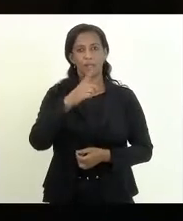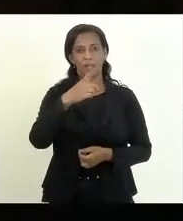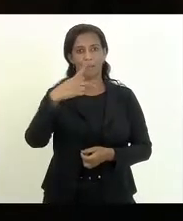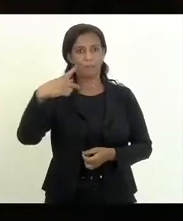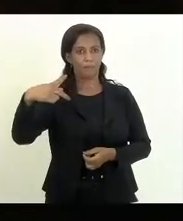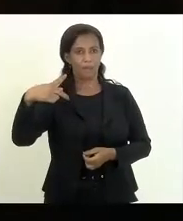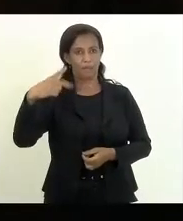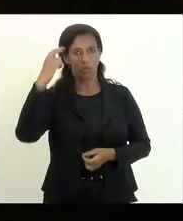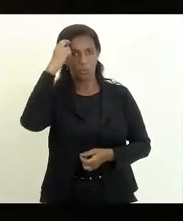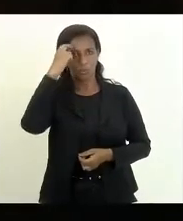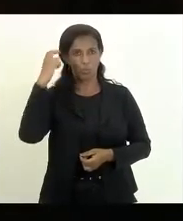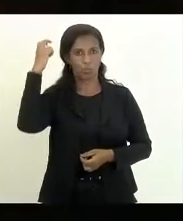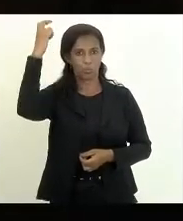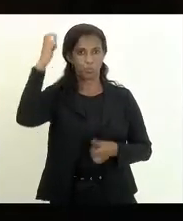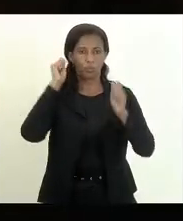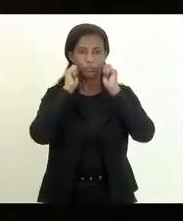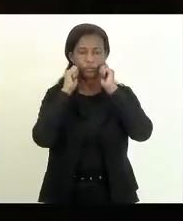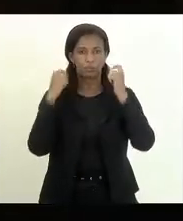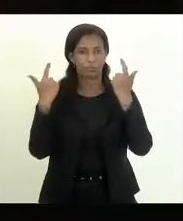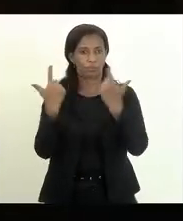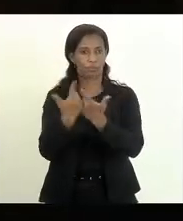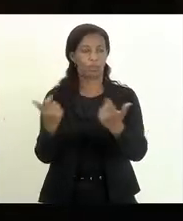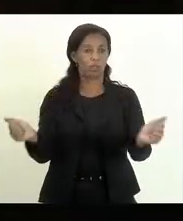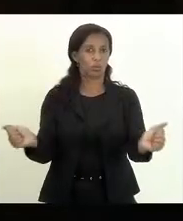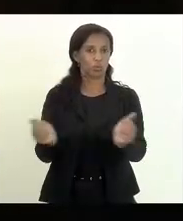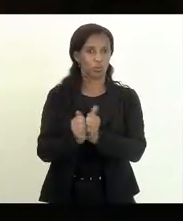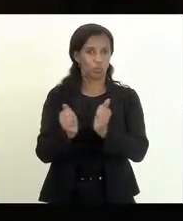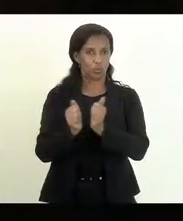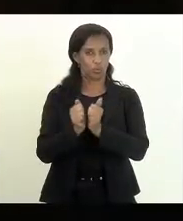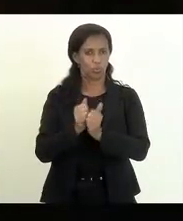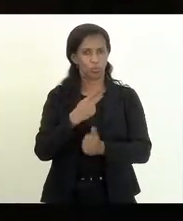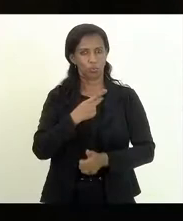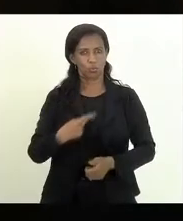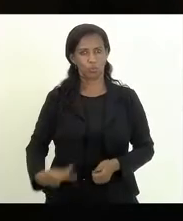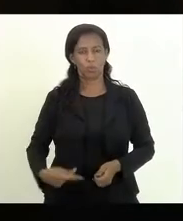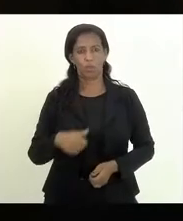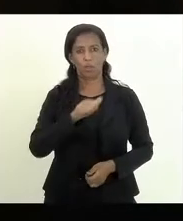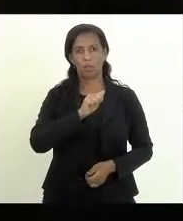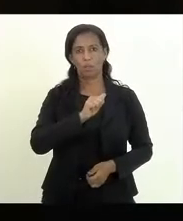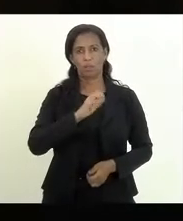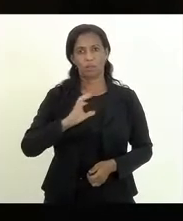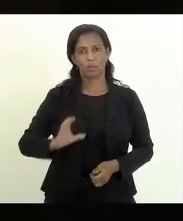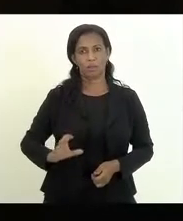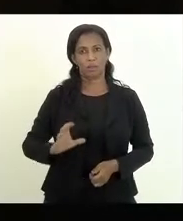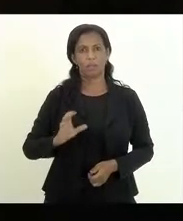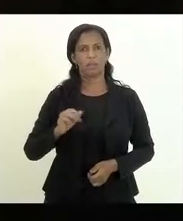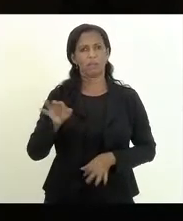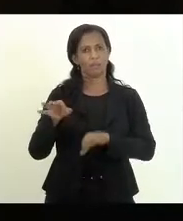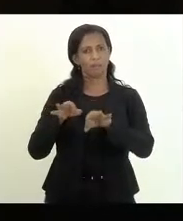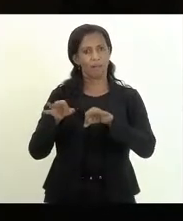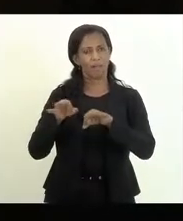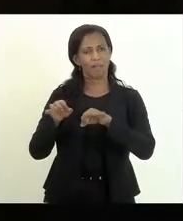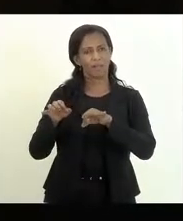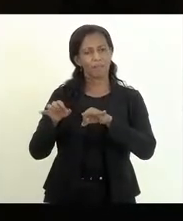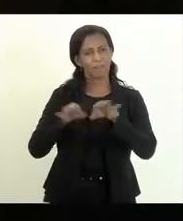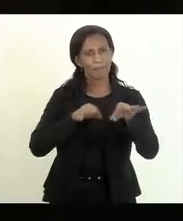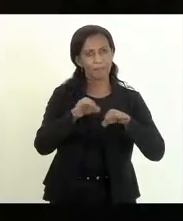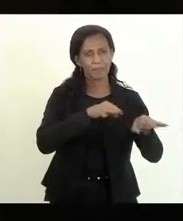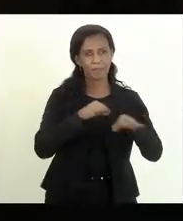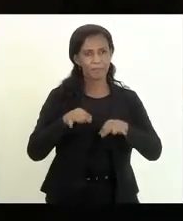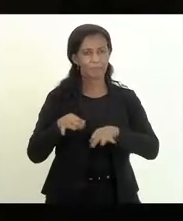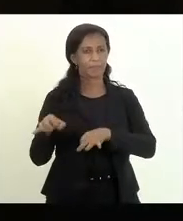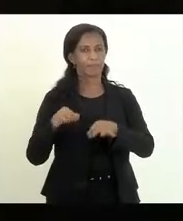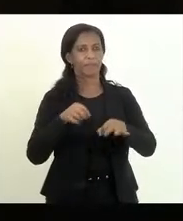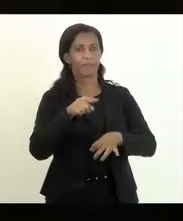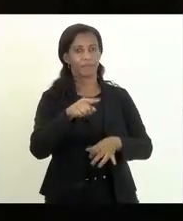Cultura da Assembleia Legislativa, junto com o senhor presidente André Siciliano, vai promover, inclusive,